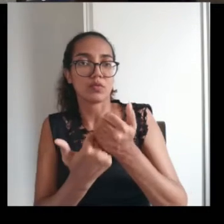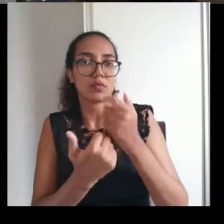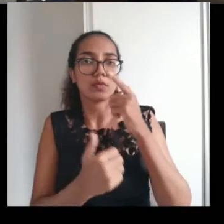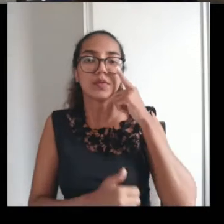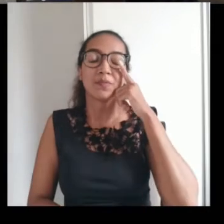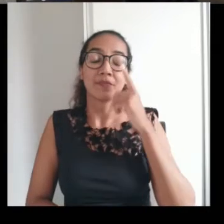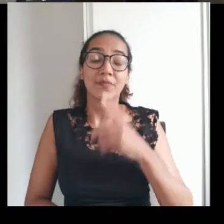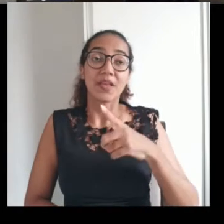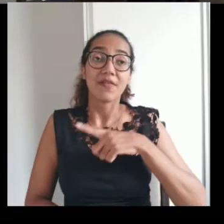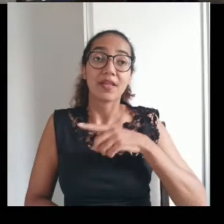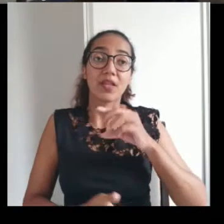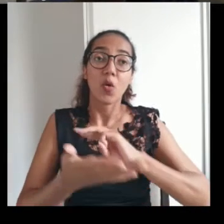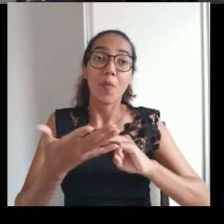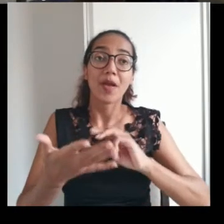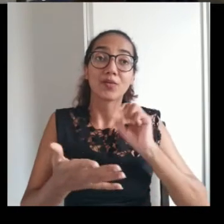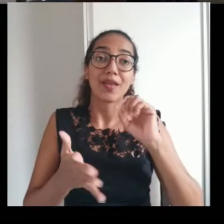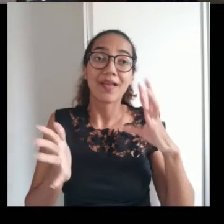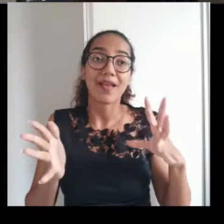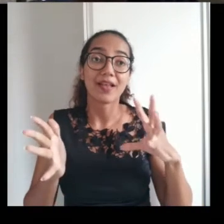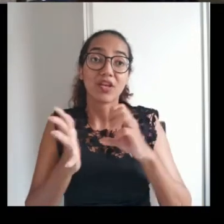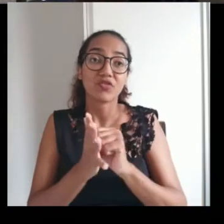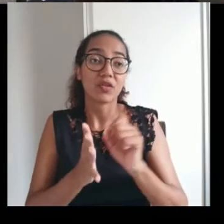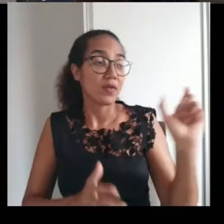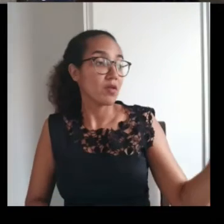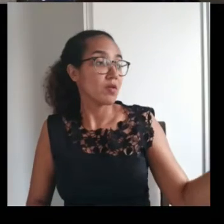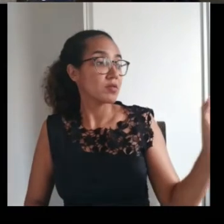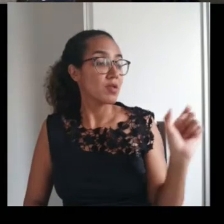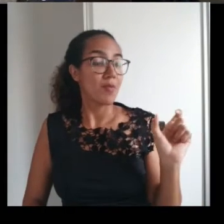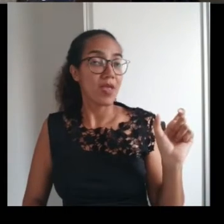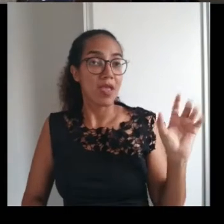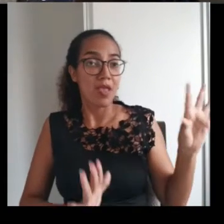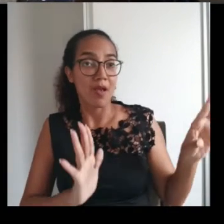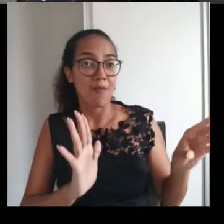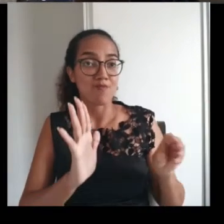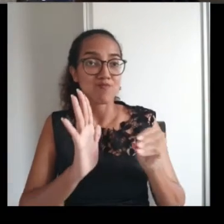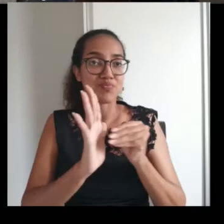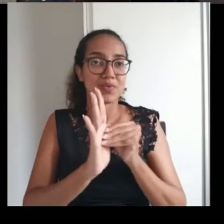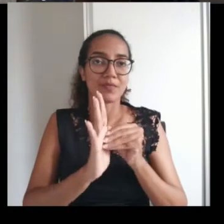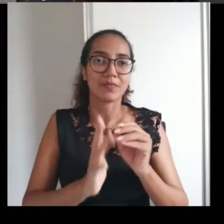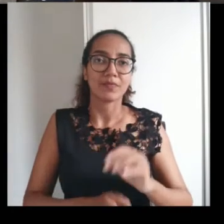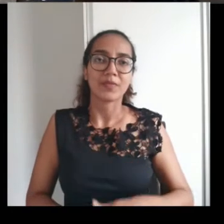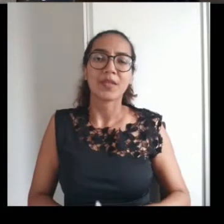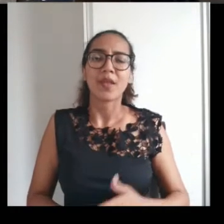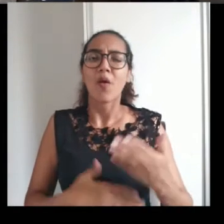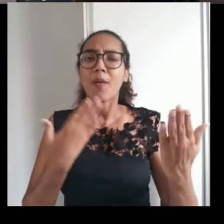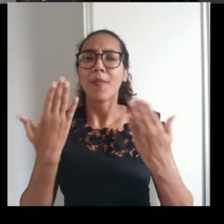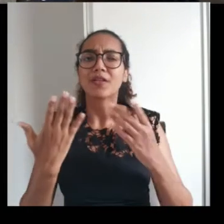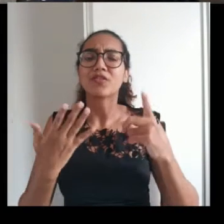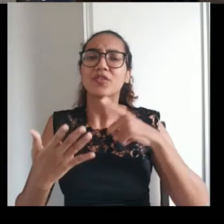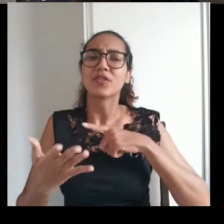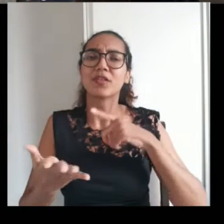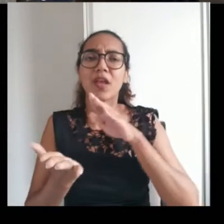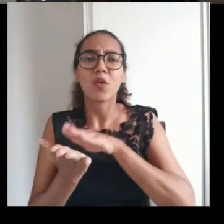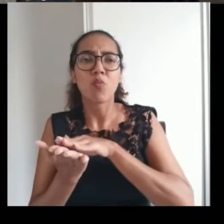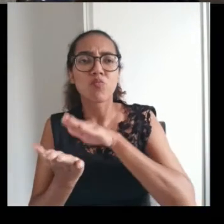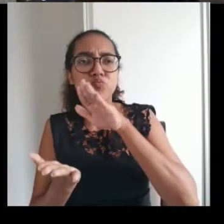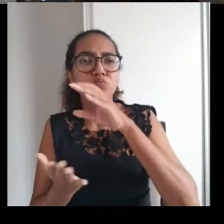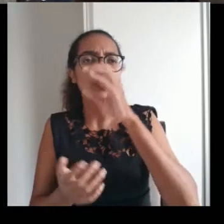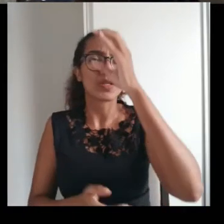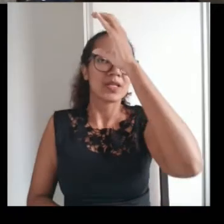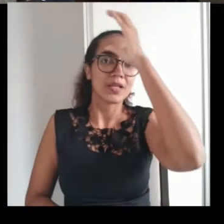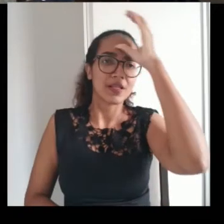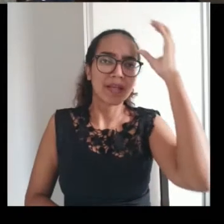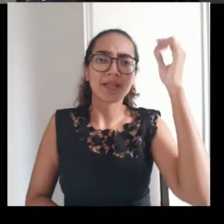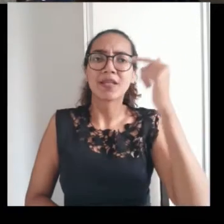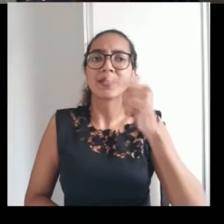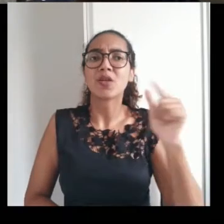conta e colocar no repositório. Tá? De forma análoga, a gente tem o repositório de cliente, o repositório de outras entidades que,